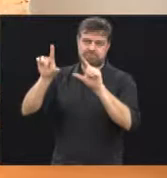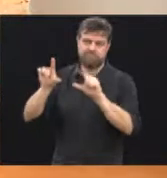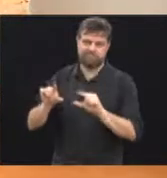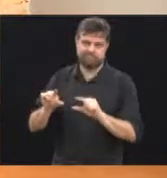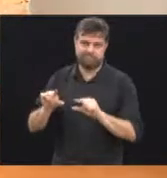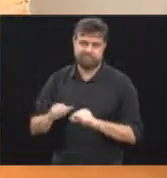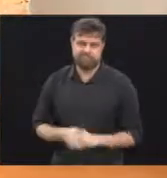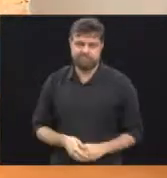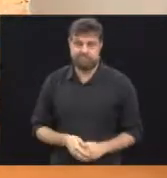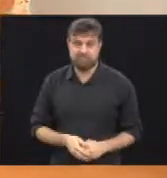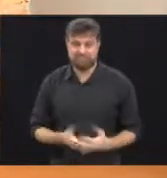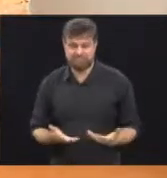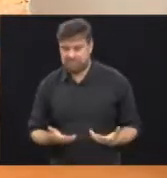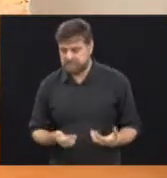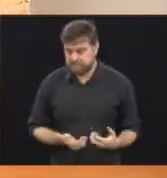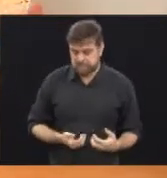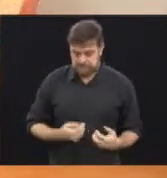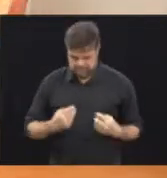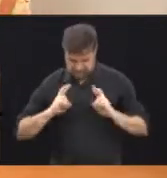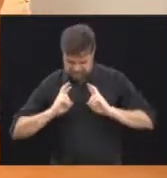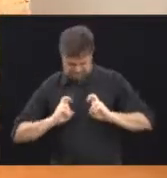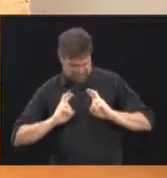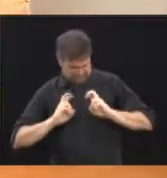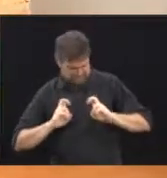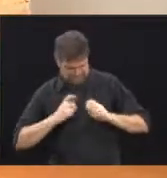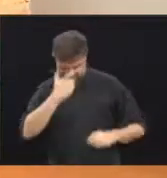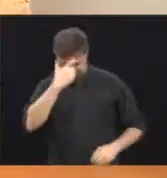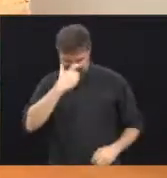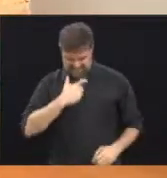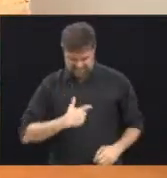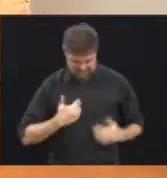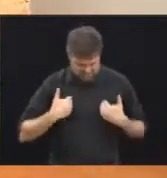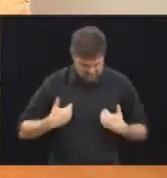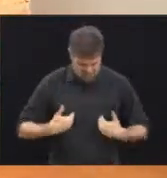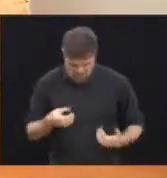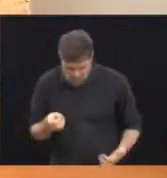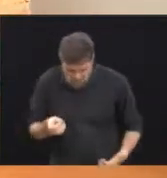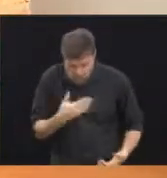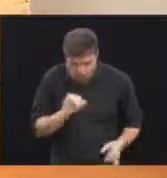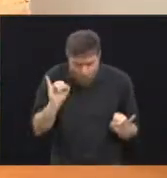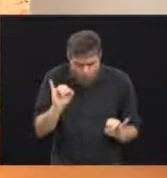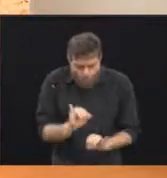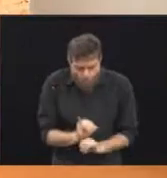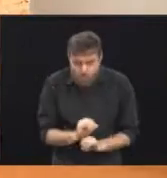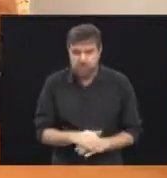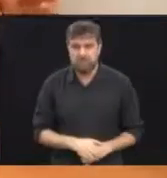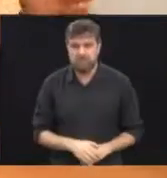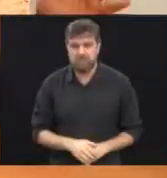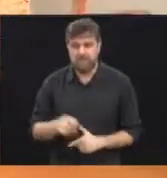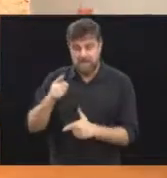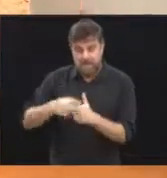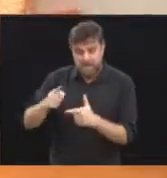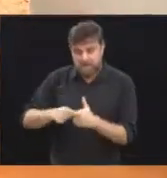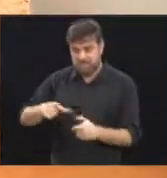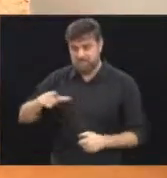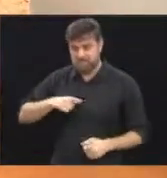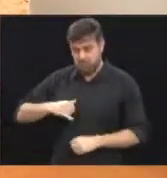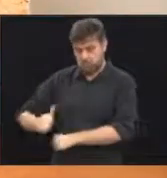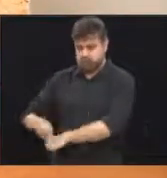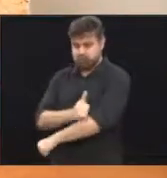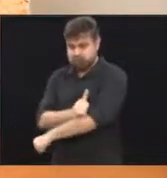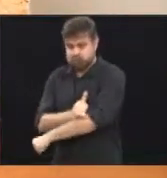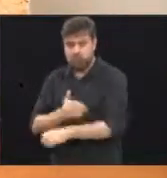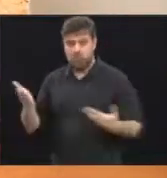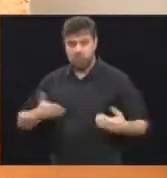ele muitas vezes ele não se identifica com o novo corpo que ele tem. Então, um problema que ele tinha de obesidade, hoje ele tem